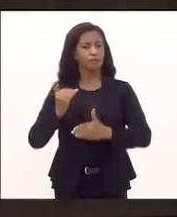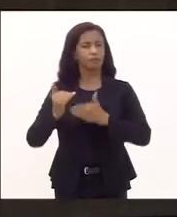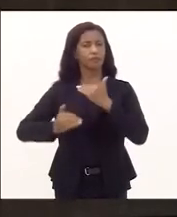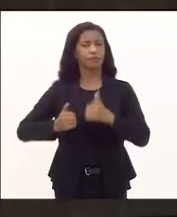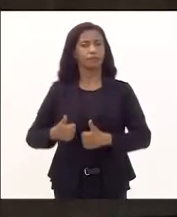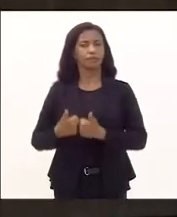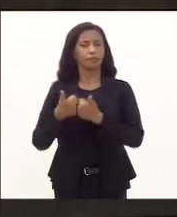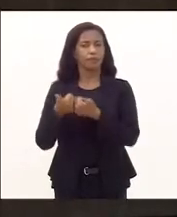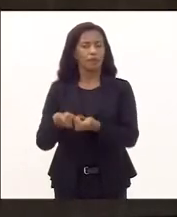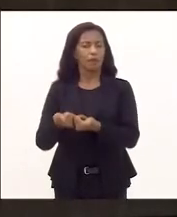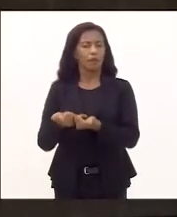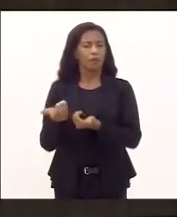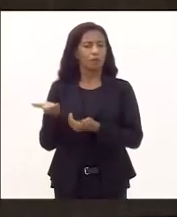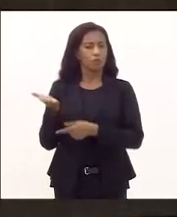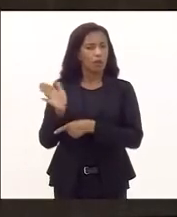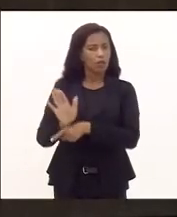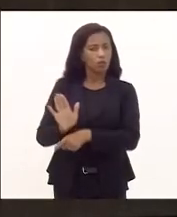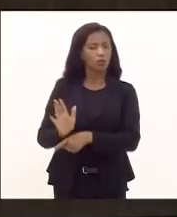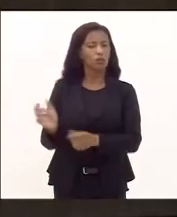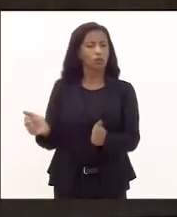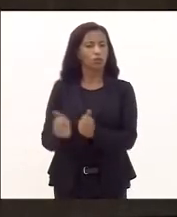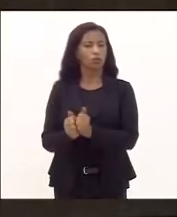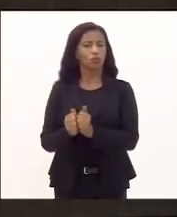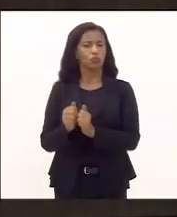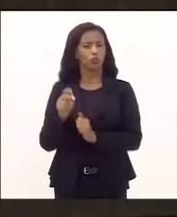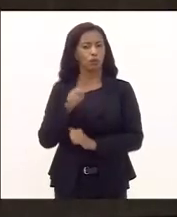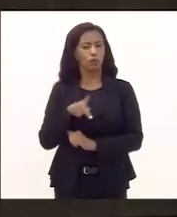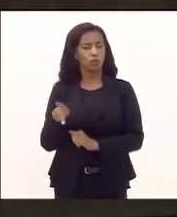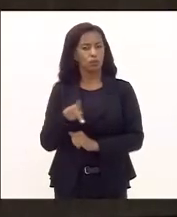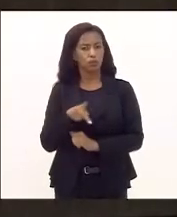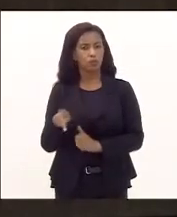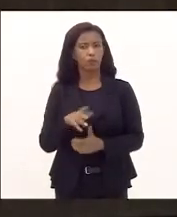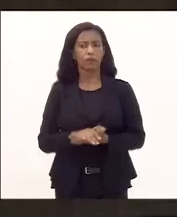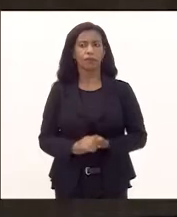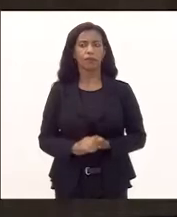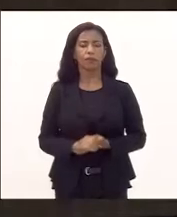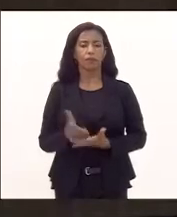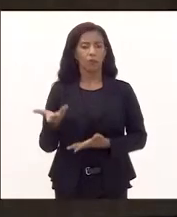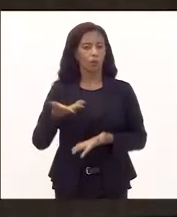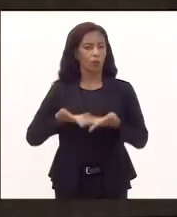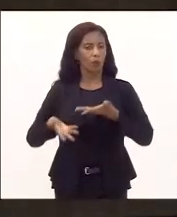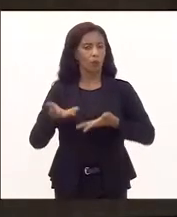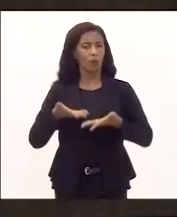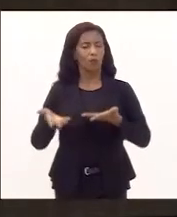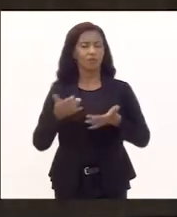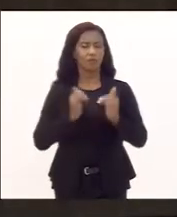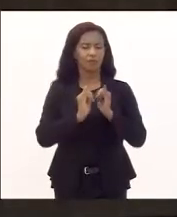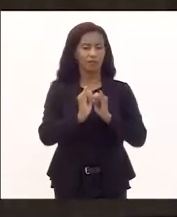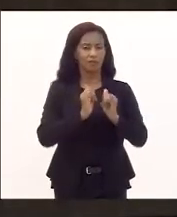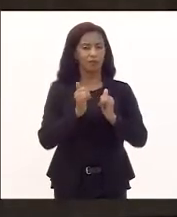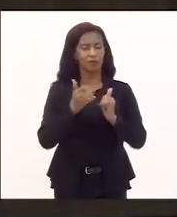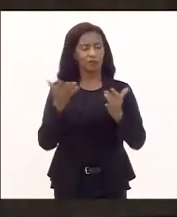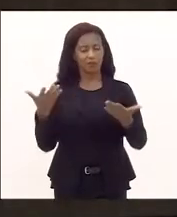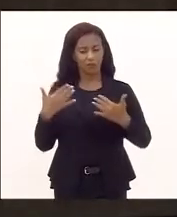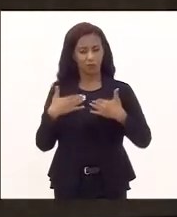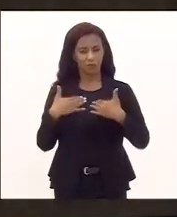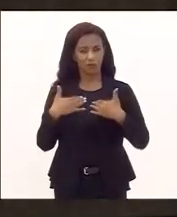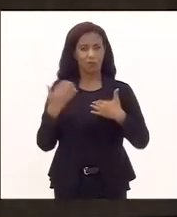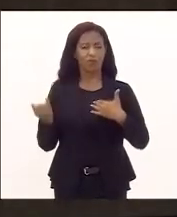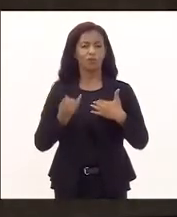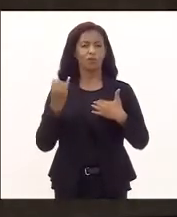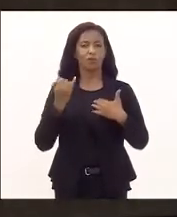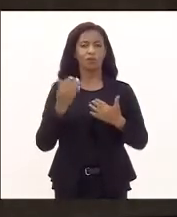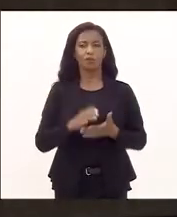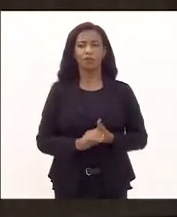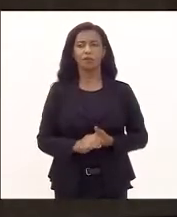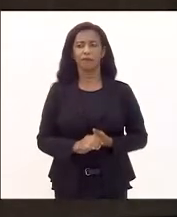melhorar o seu atendimento junto à população. Então, compartilhar essa informação conosco é